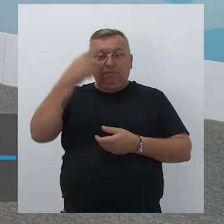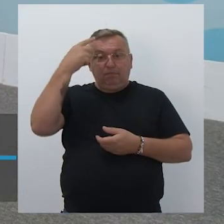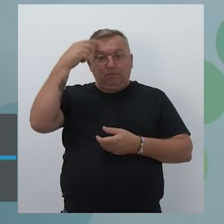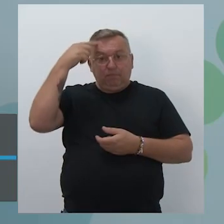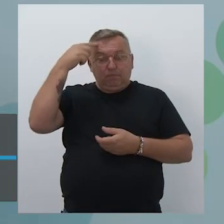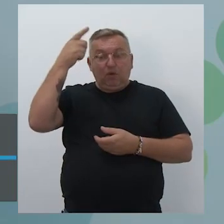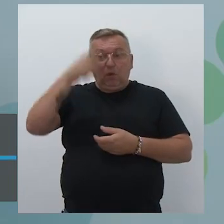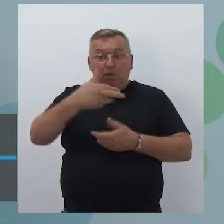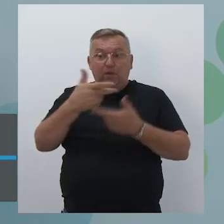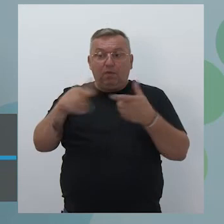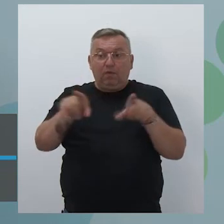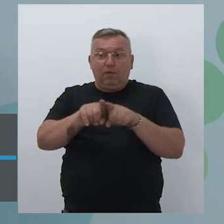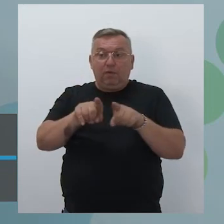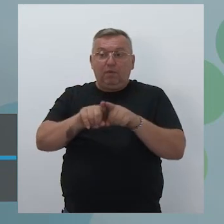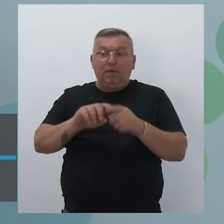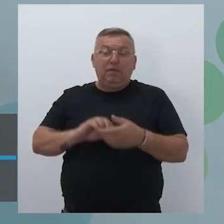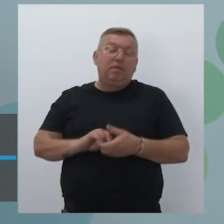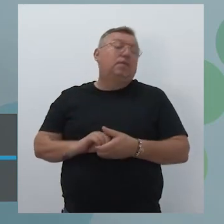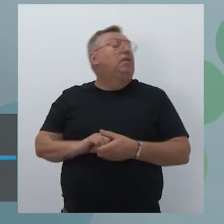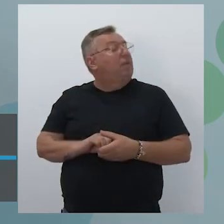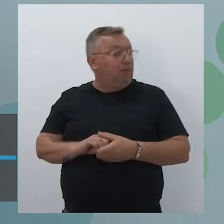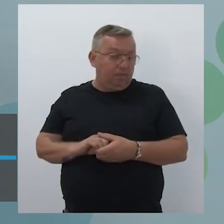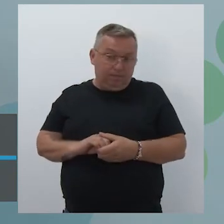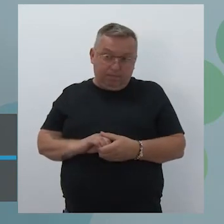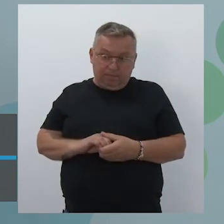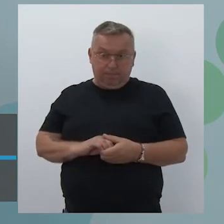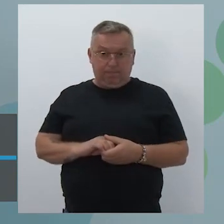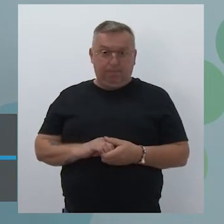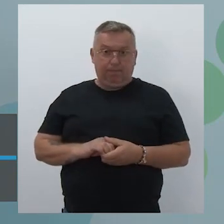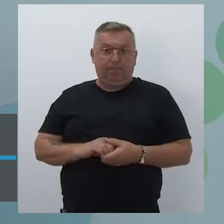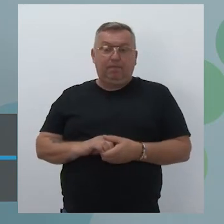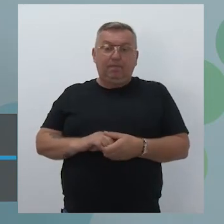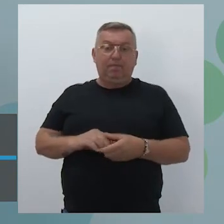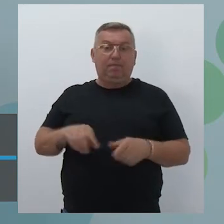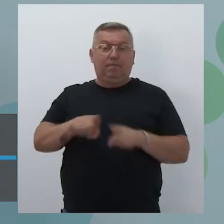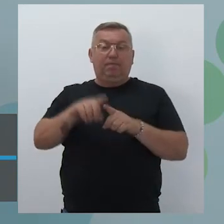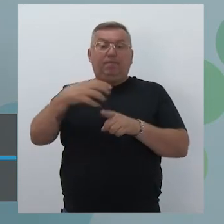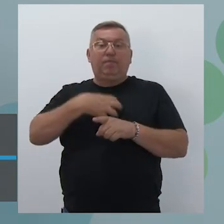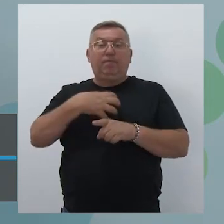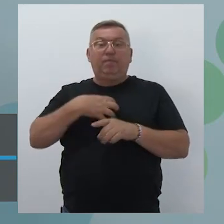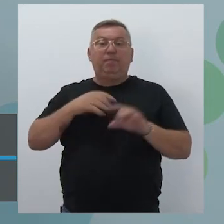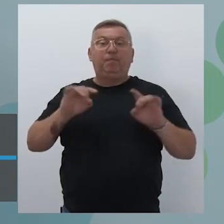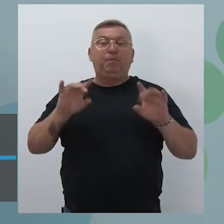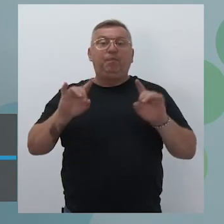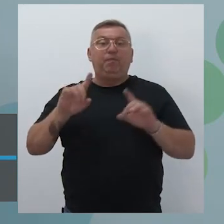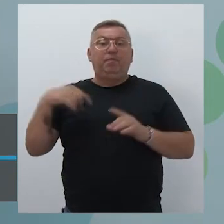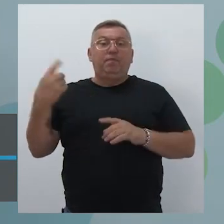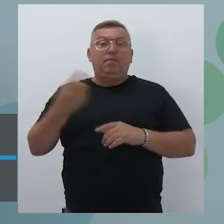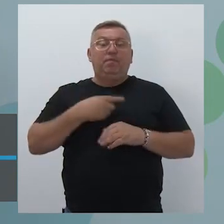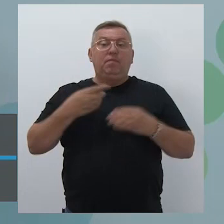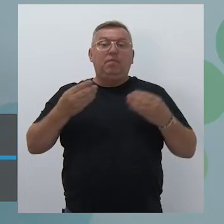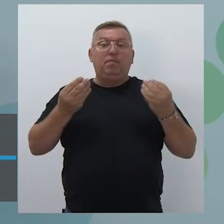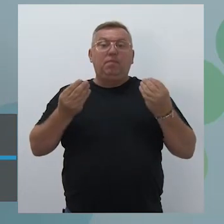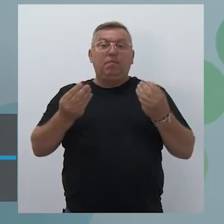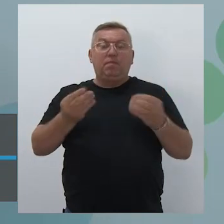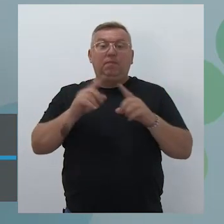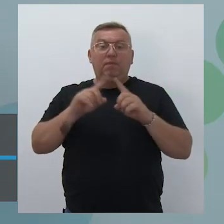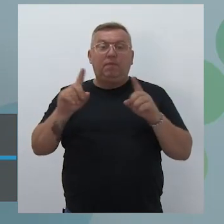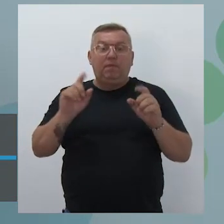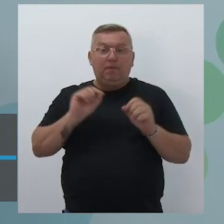dentre outras, muitas outras. E a forma específica que a gente estabeleceu